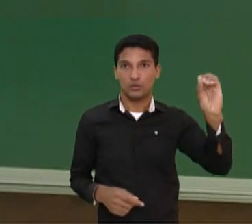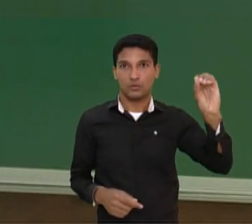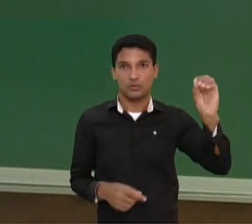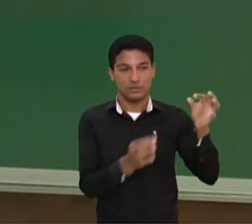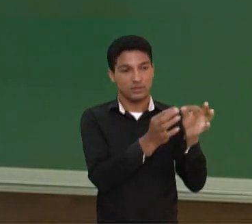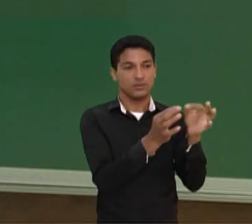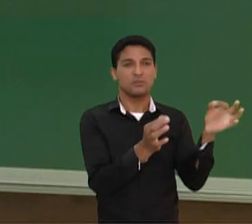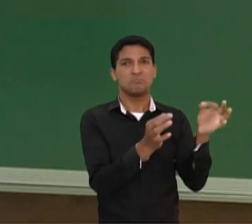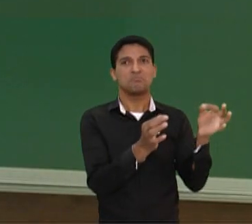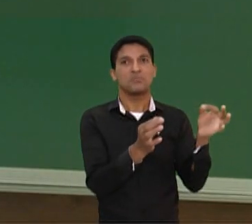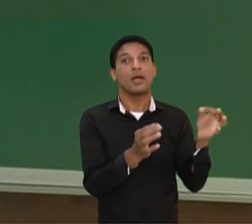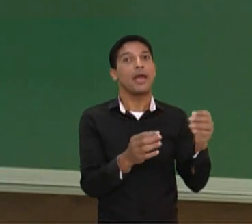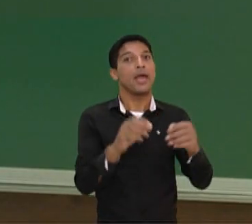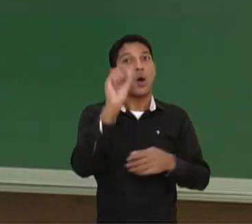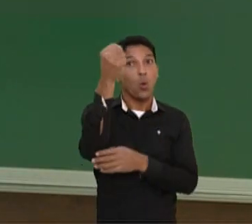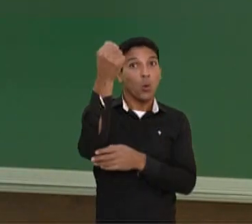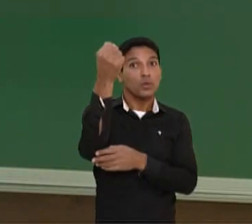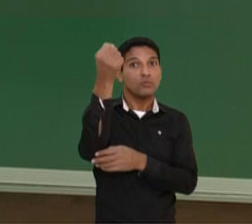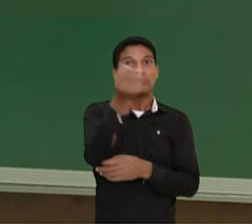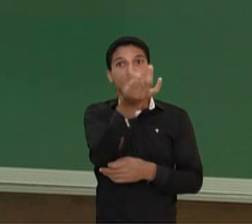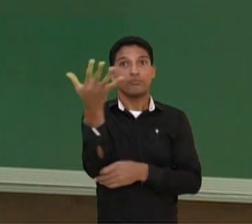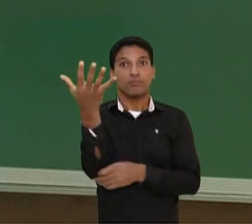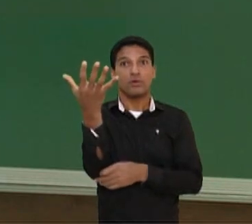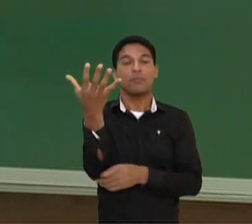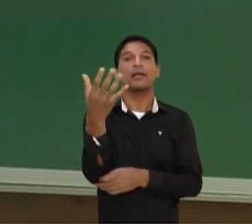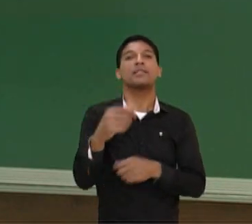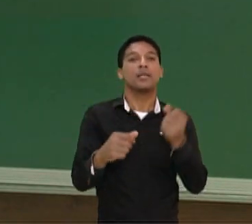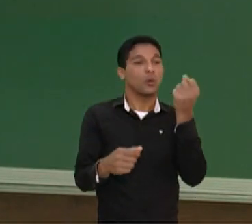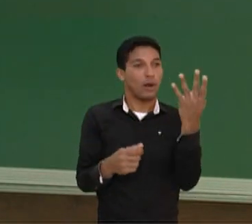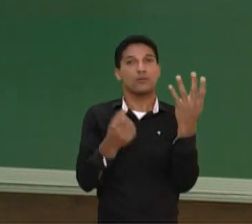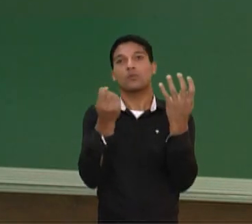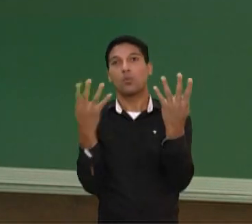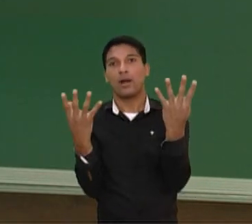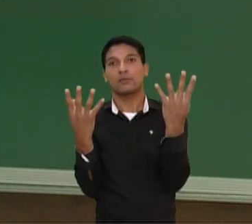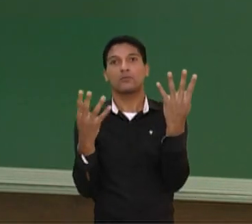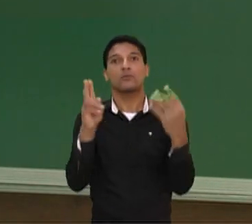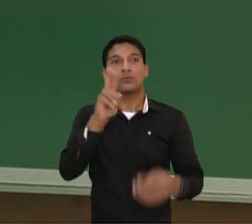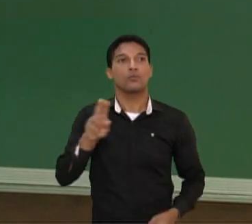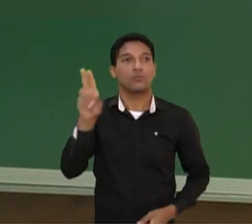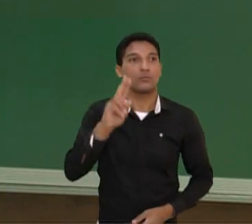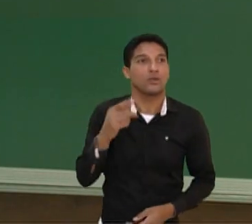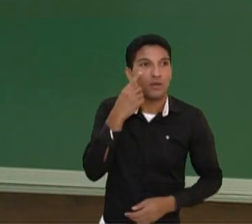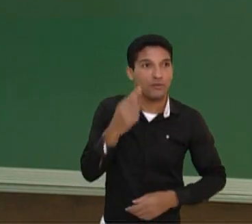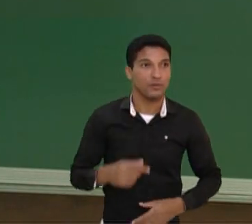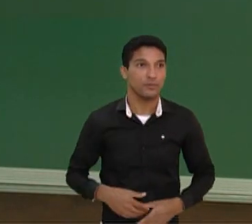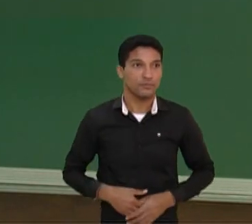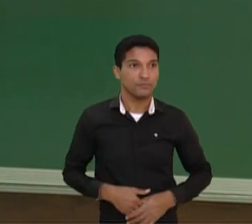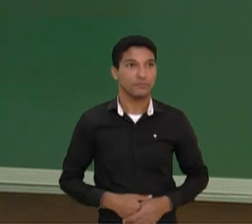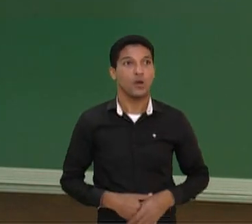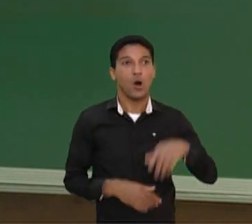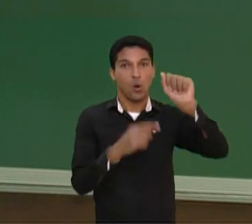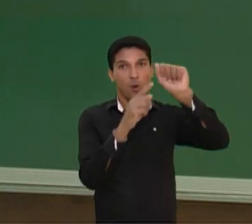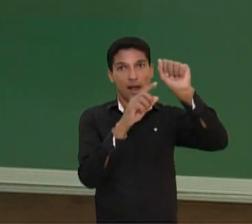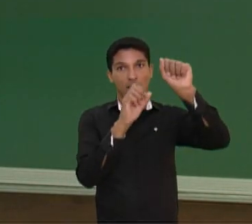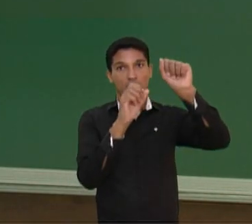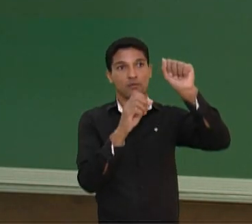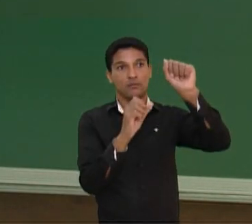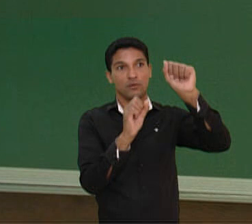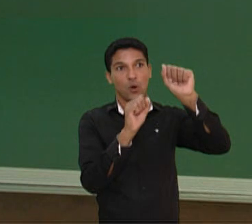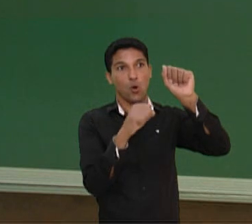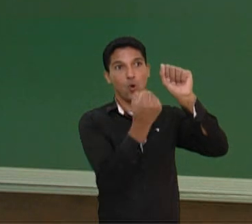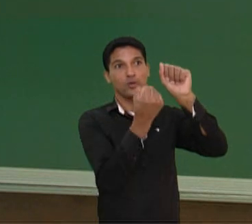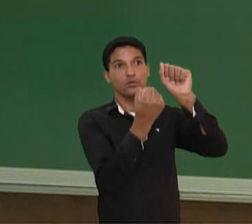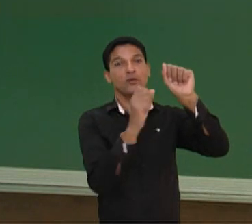Então, primeiro aqui, eu calculei o arranjo, tá? Qual que é o arranjo de 8 elementos tomados 4 a 4? Eu vou fazer o